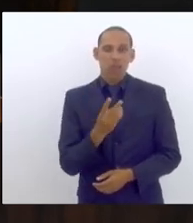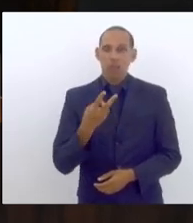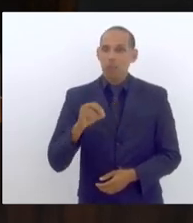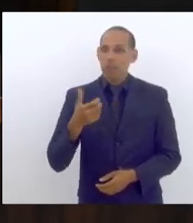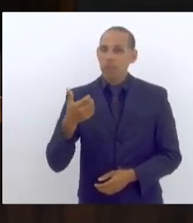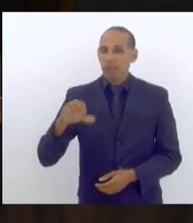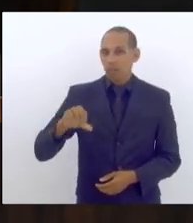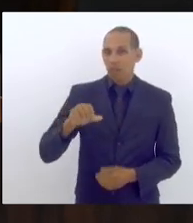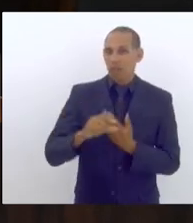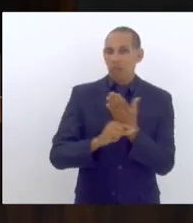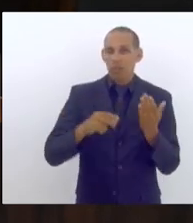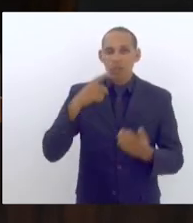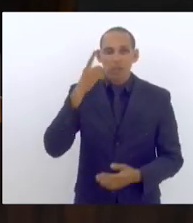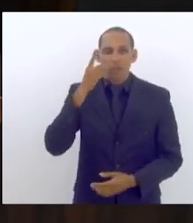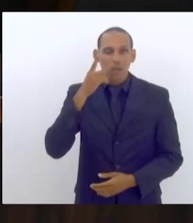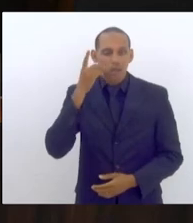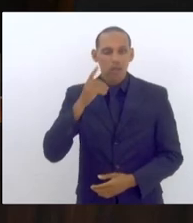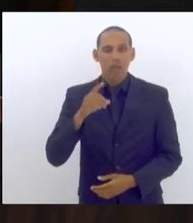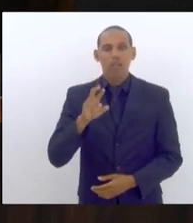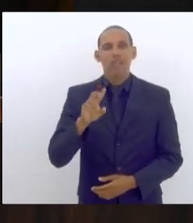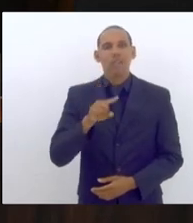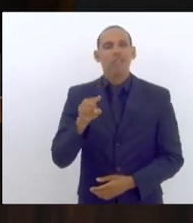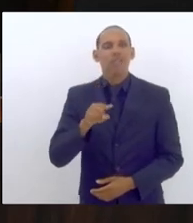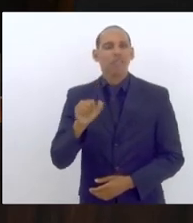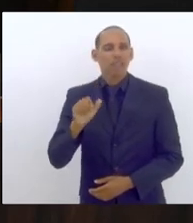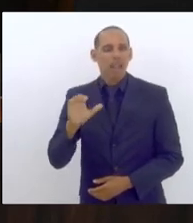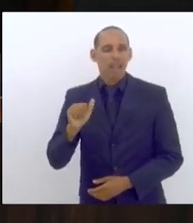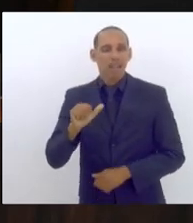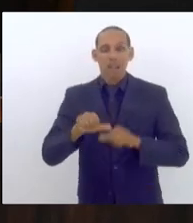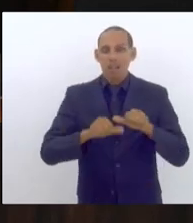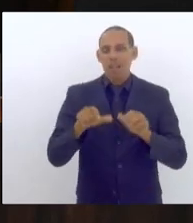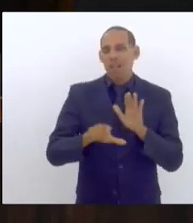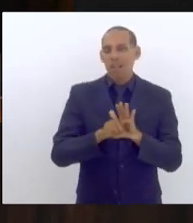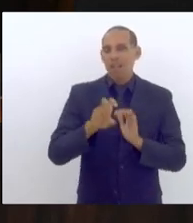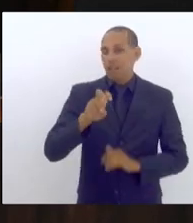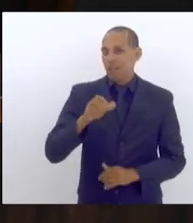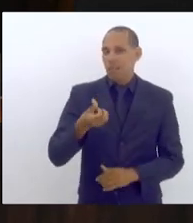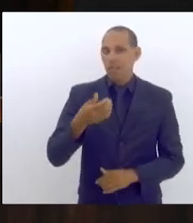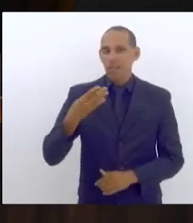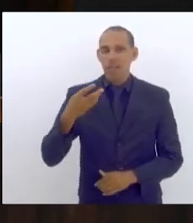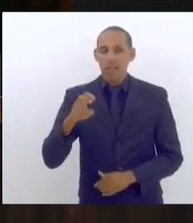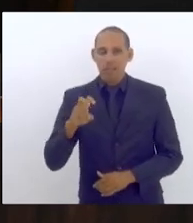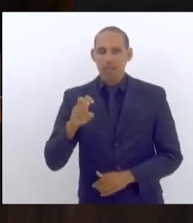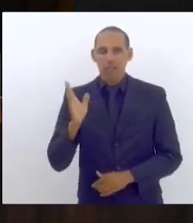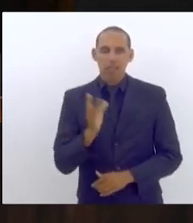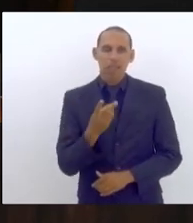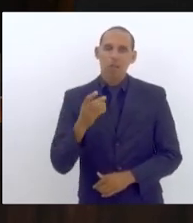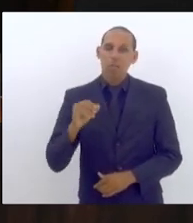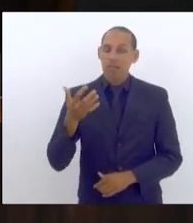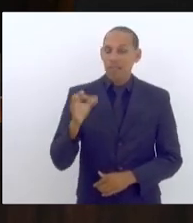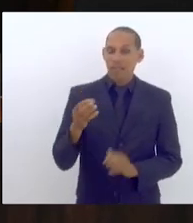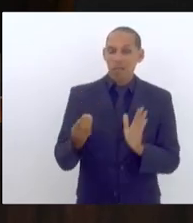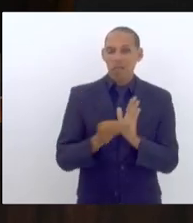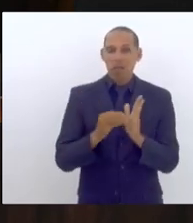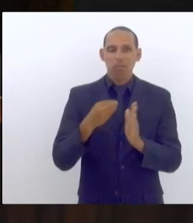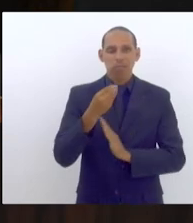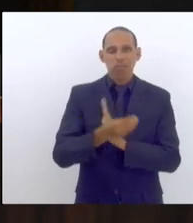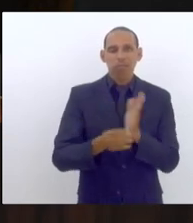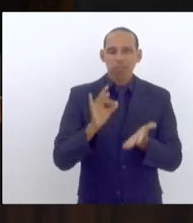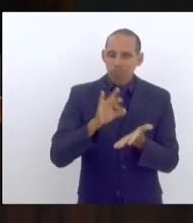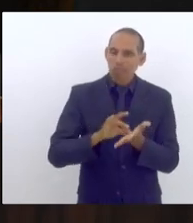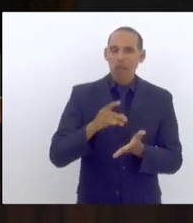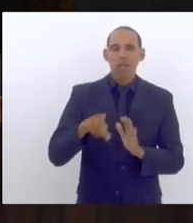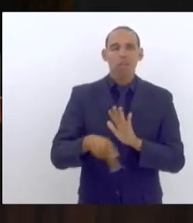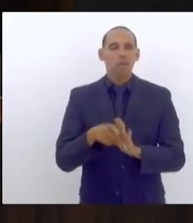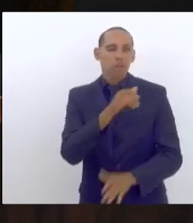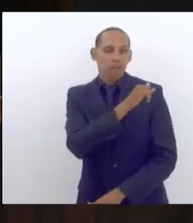121-2019, de autoria do deputado Renato Zaca, que altera a lei 5645 de 2010 e inclui no calendário oficial do Estado do Rio de